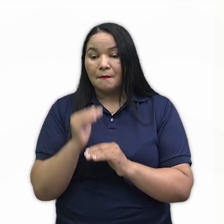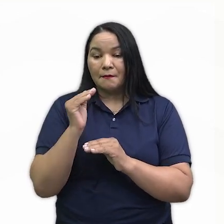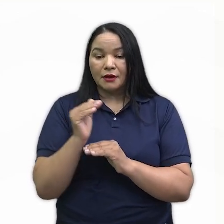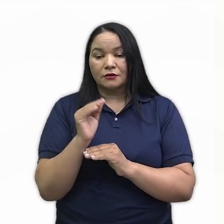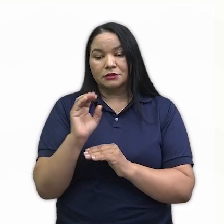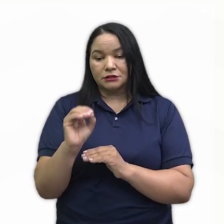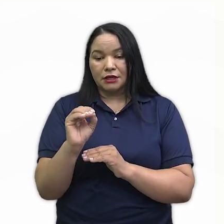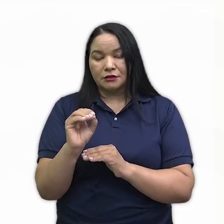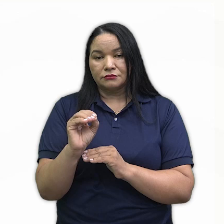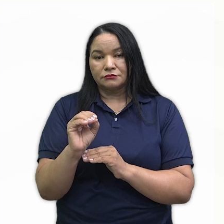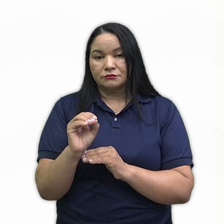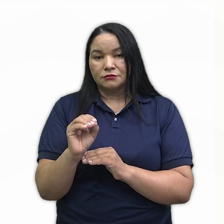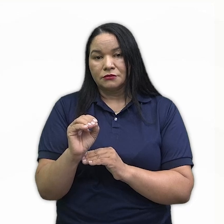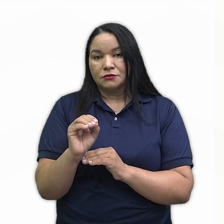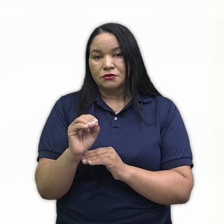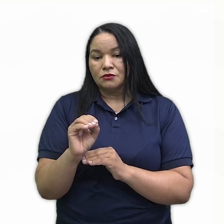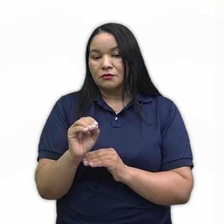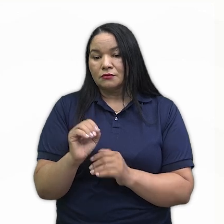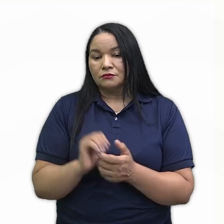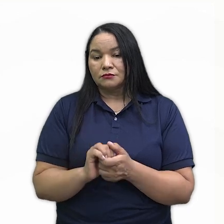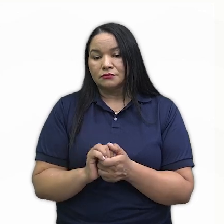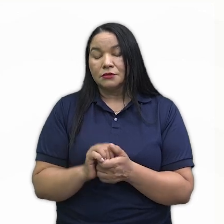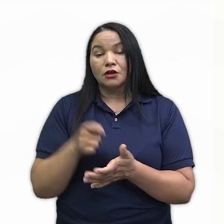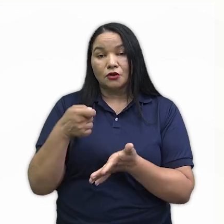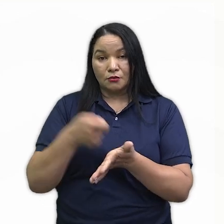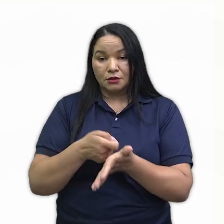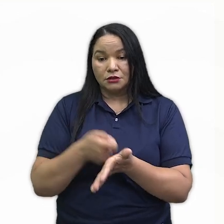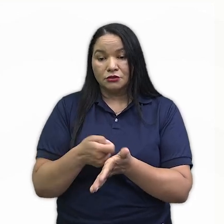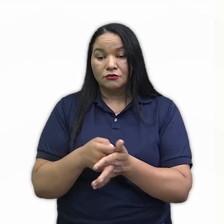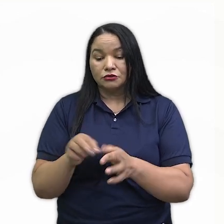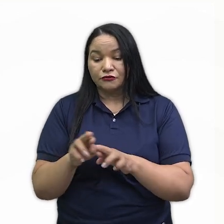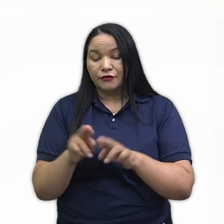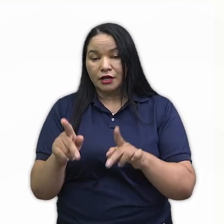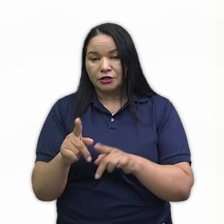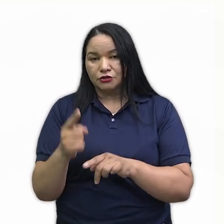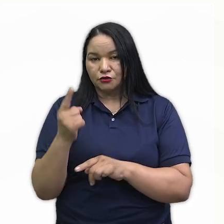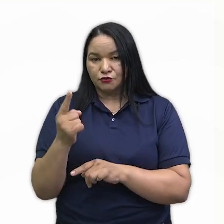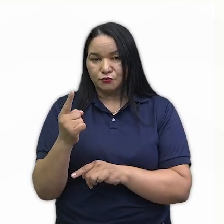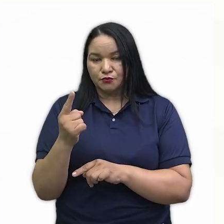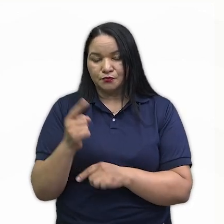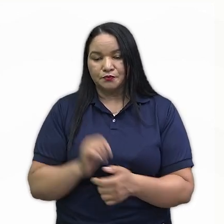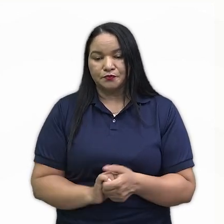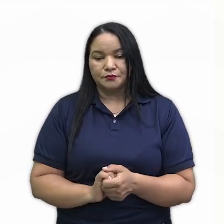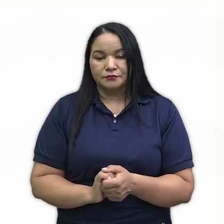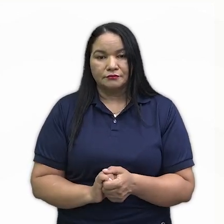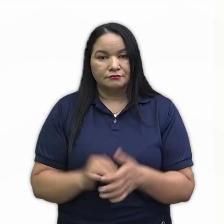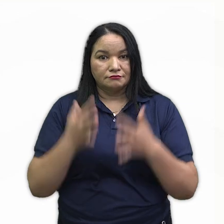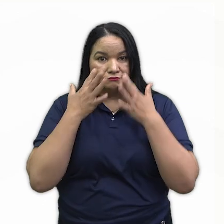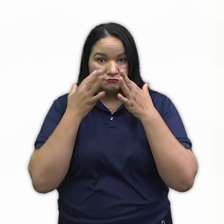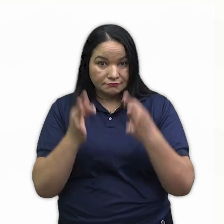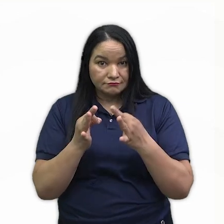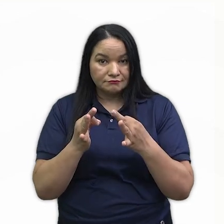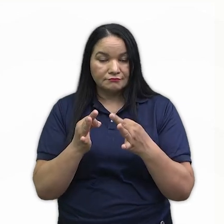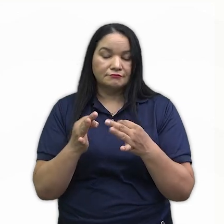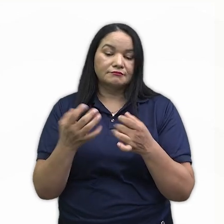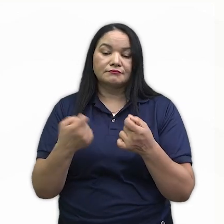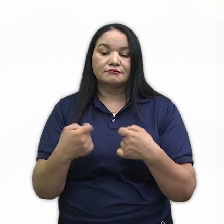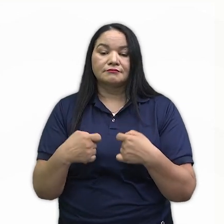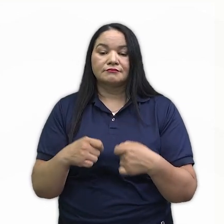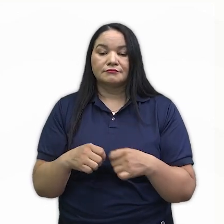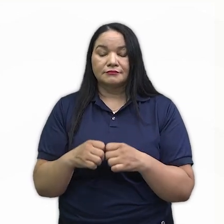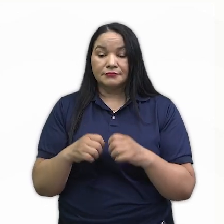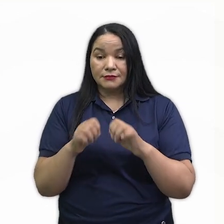e, obrigatoriamente, aí tem que ser diferente de 1. Então, estejam aí bem atentos a